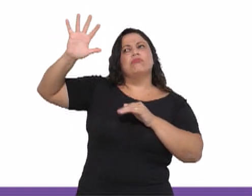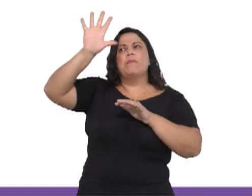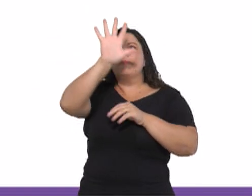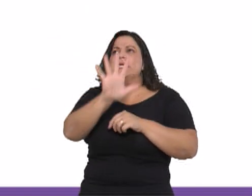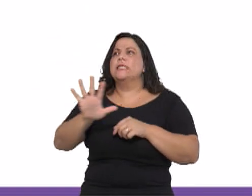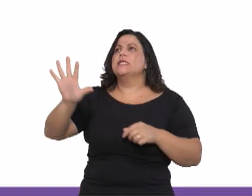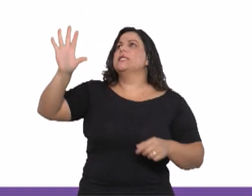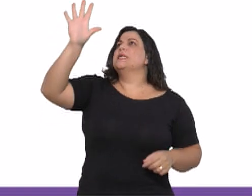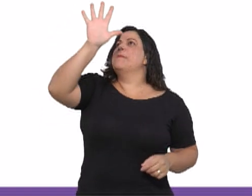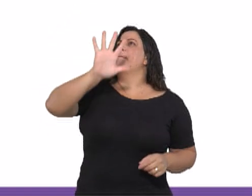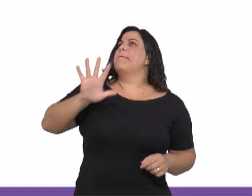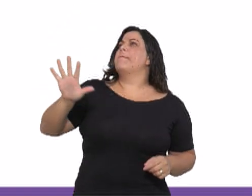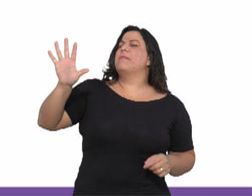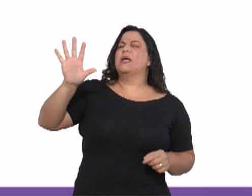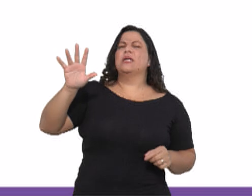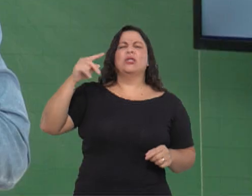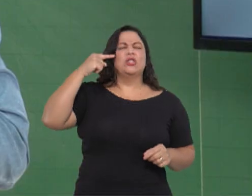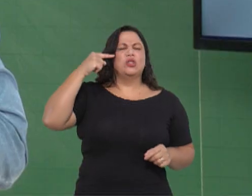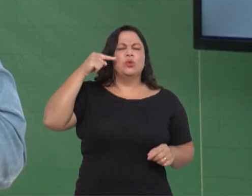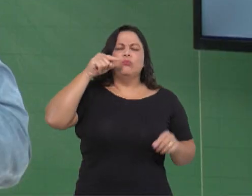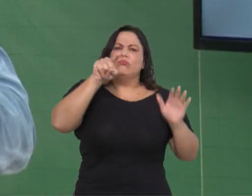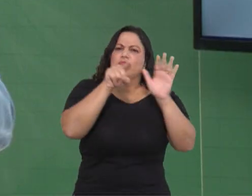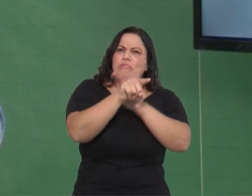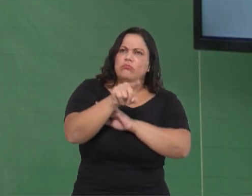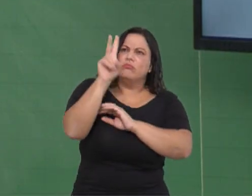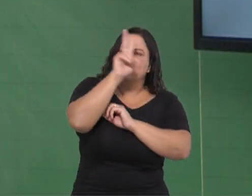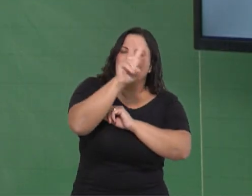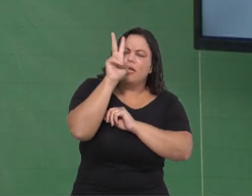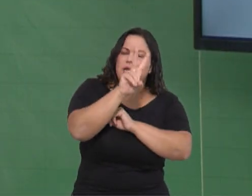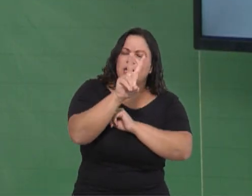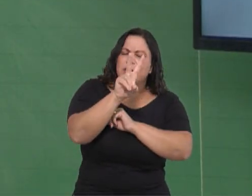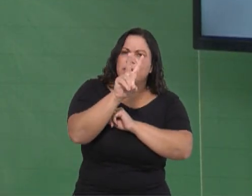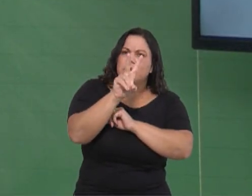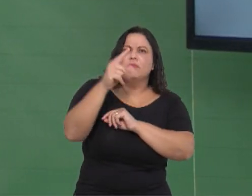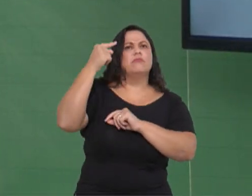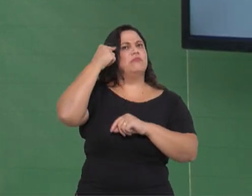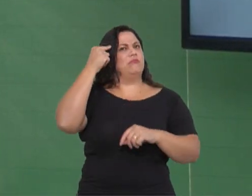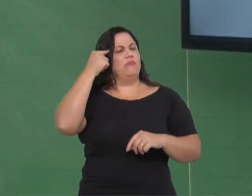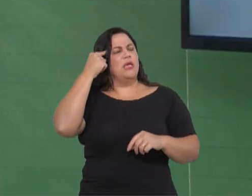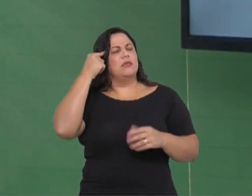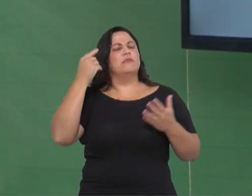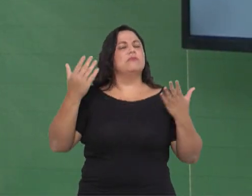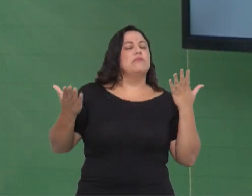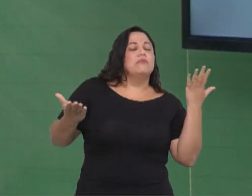início vêm à sua mente. Você lembra de algumas? Pense aí, você lembra de alguma